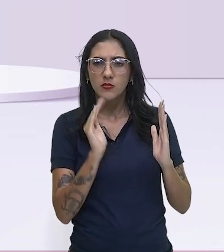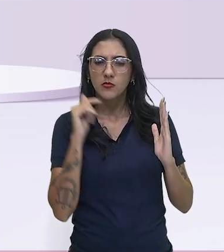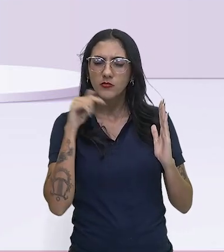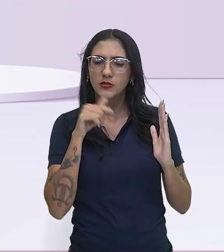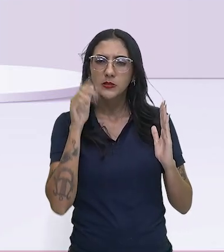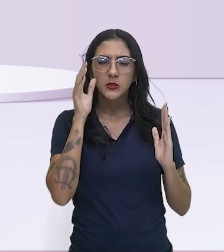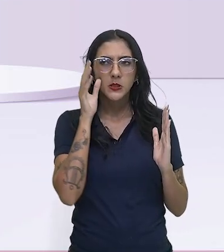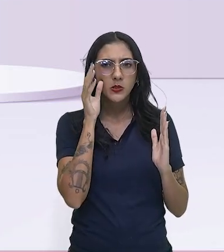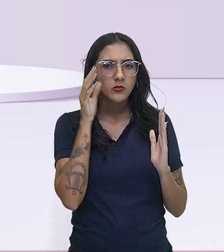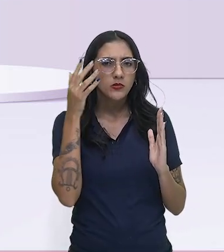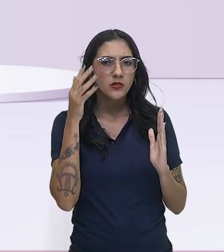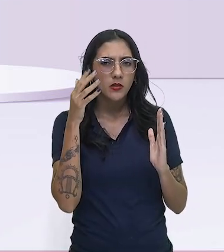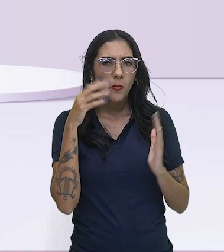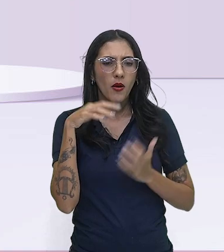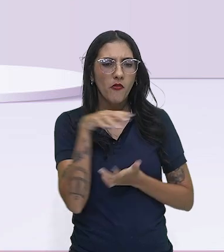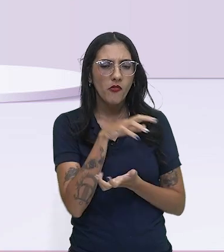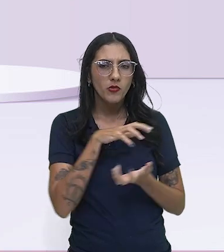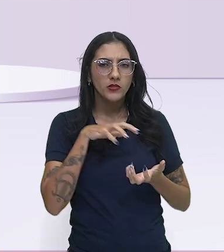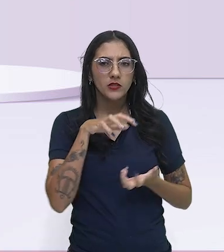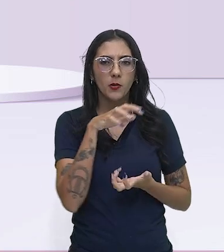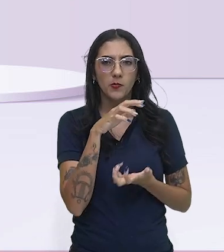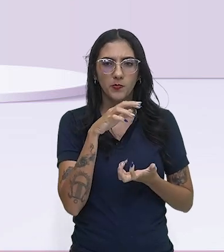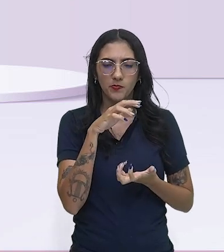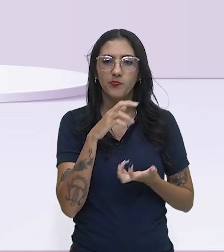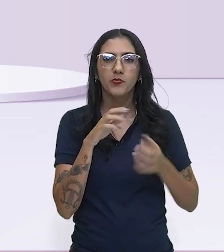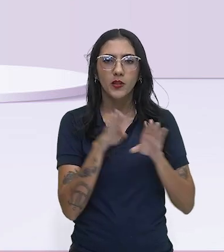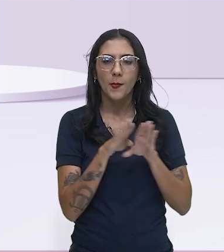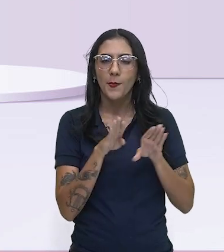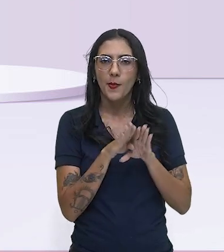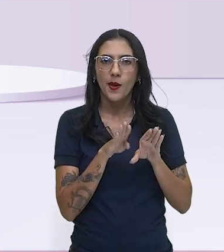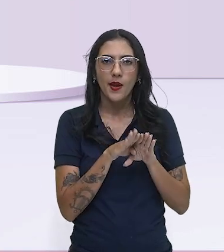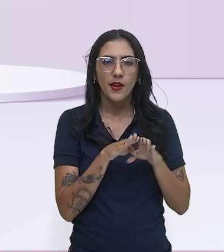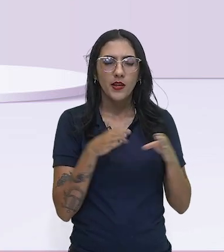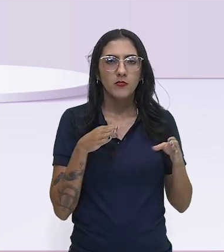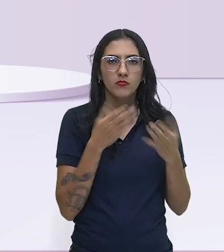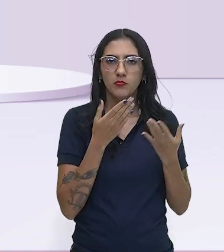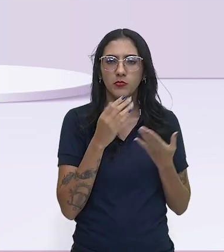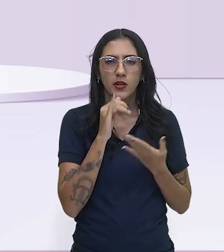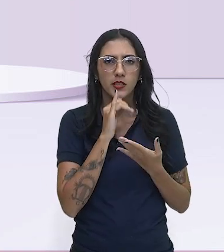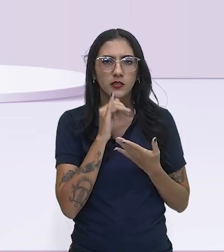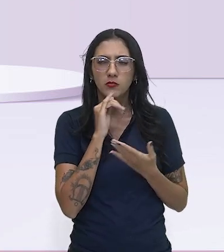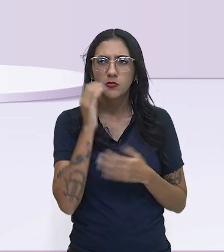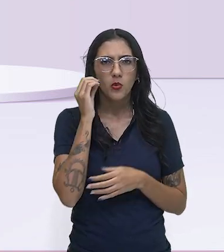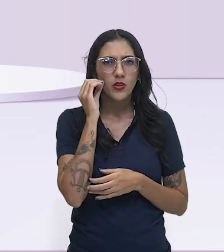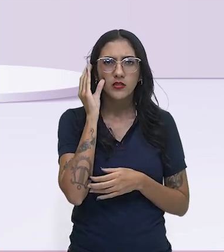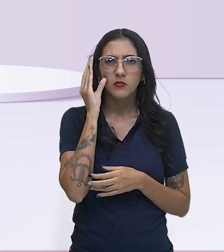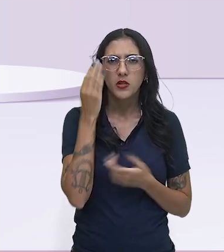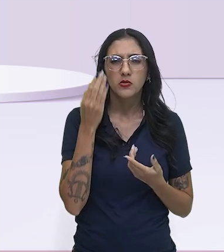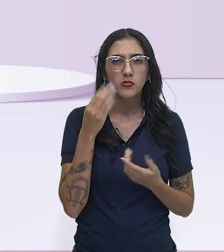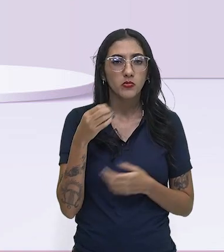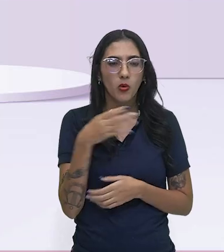aí, houve uma revolução, houve uma ruptura ali dentro,